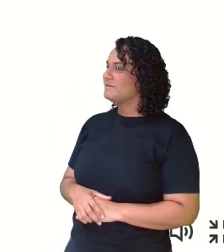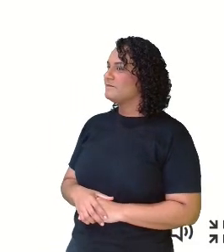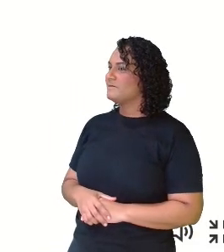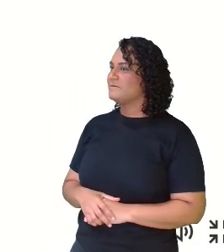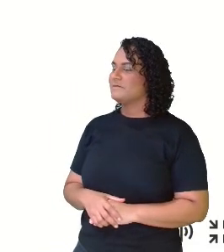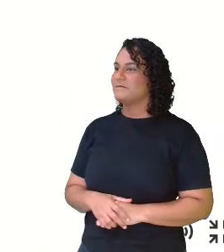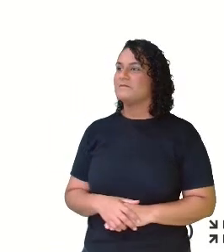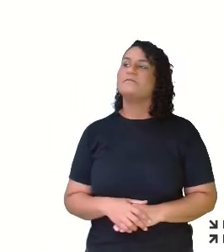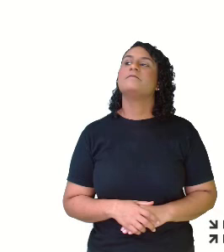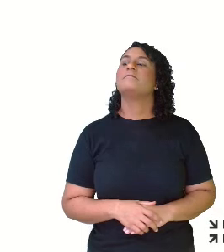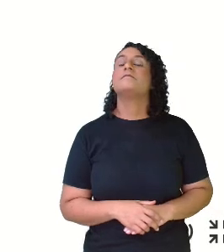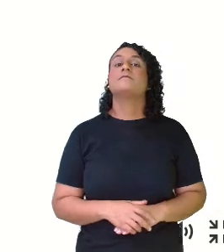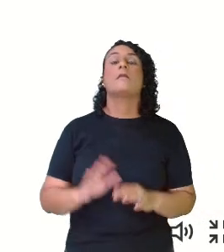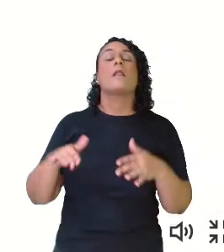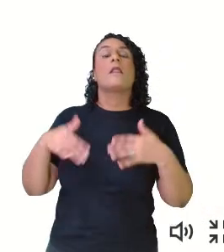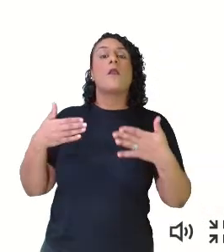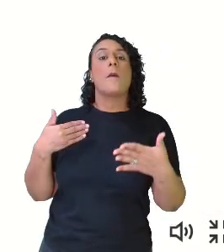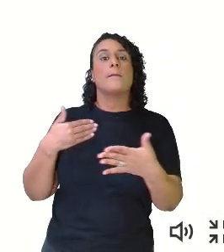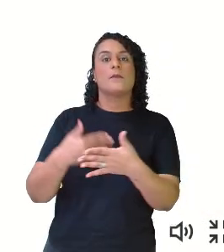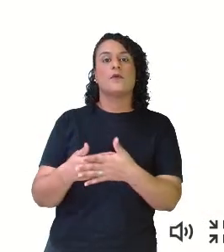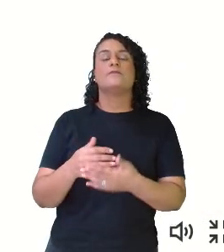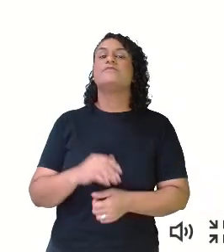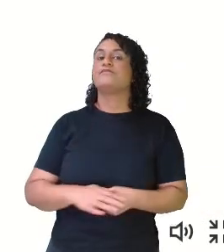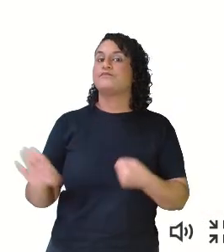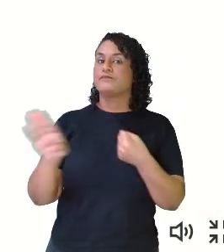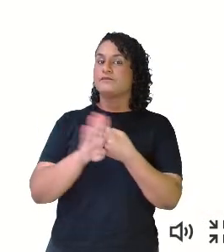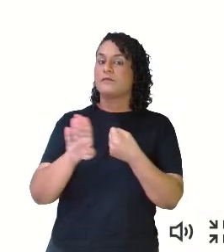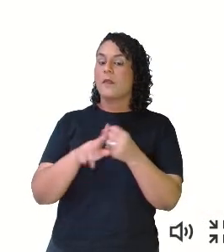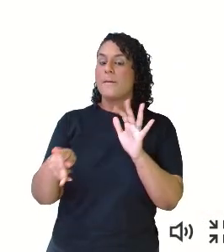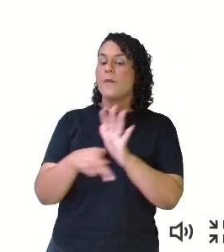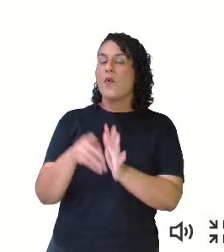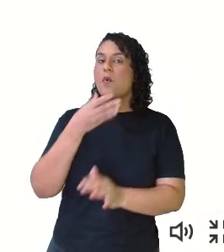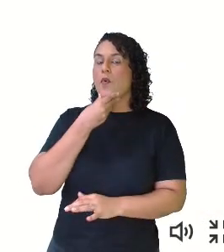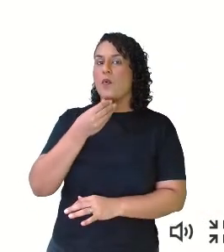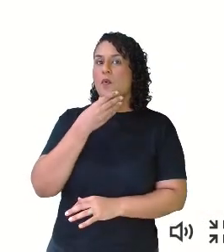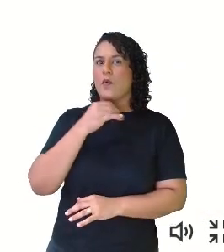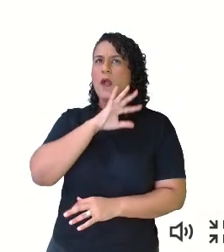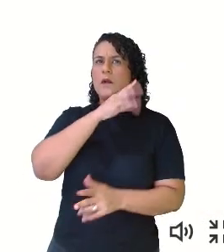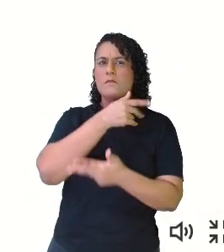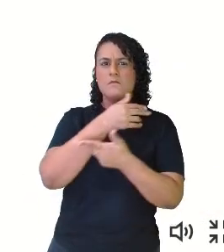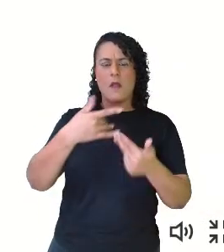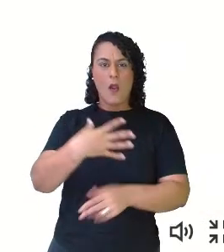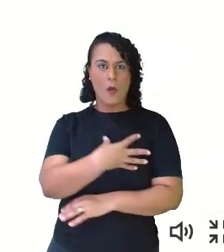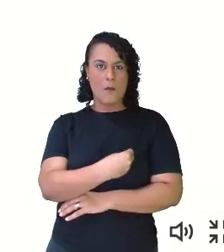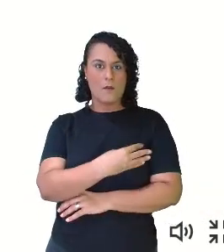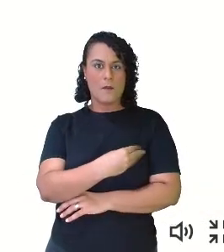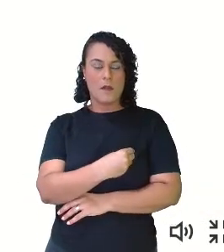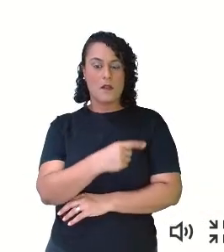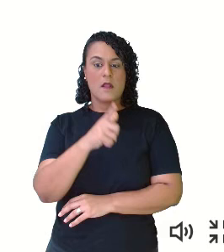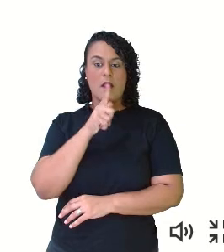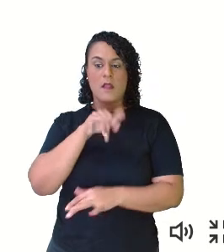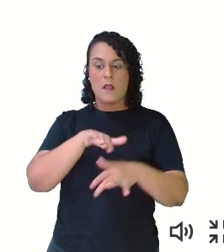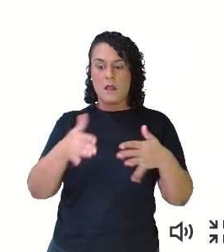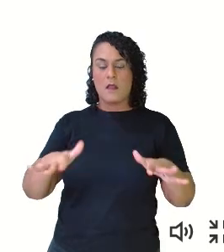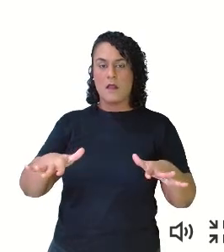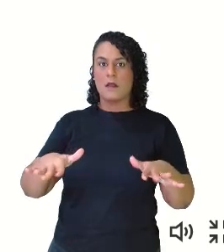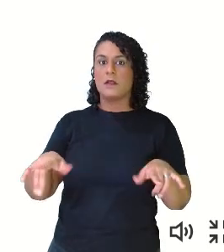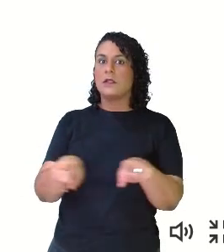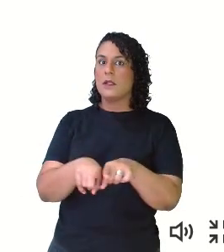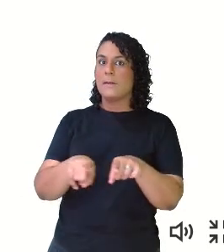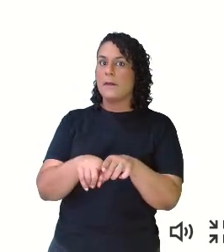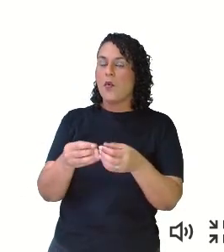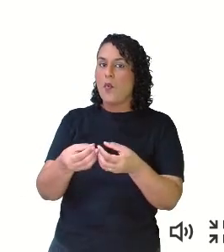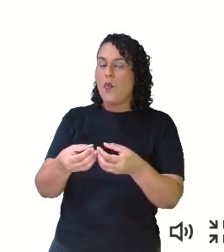Vamos deixar aí. Então, o próximo. Substantivo masculino. Animal mamífero, aquático e ovíparo,